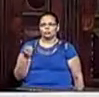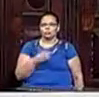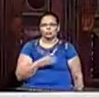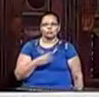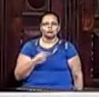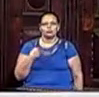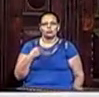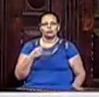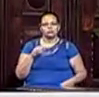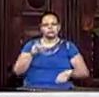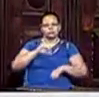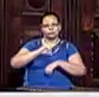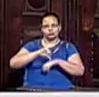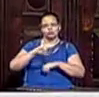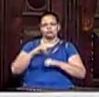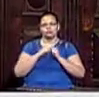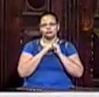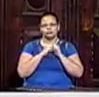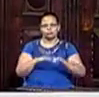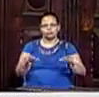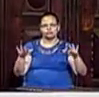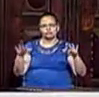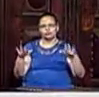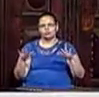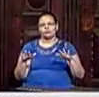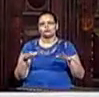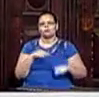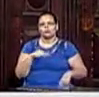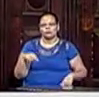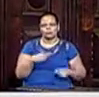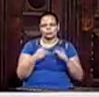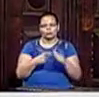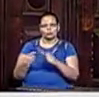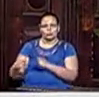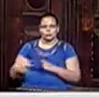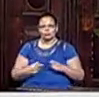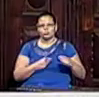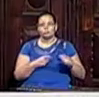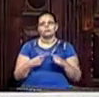grande polo distribuidor da nossa região.